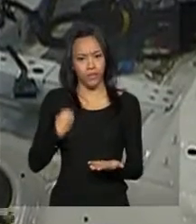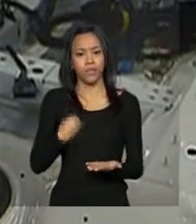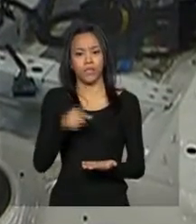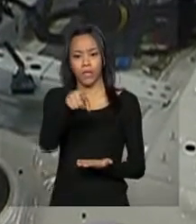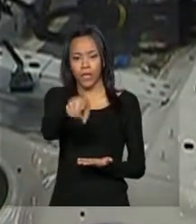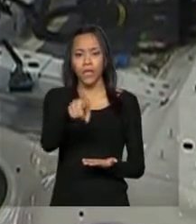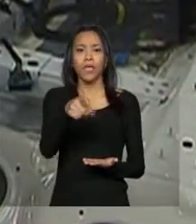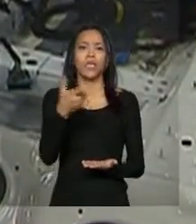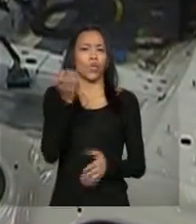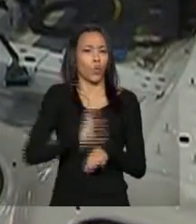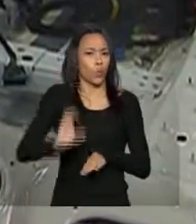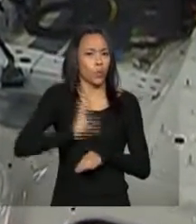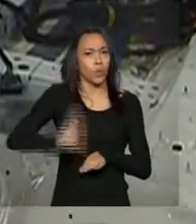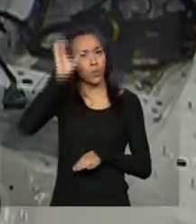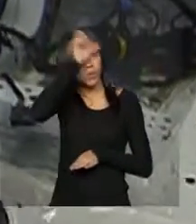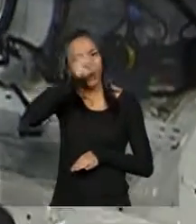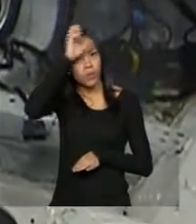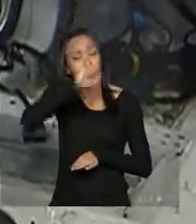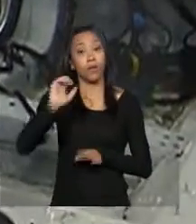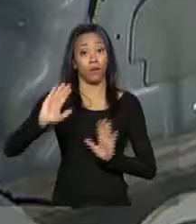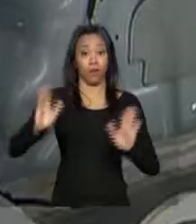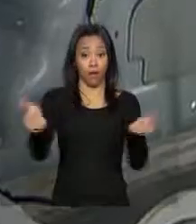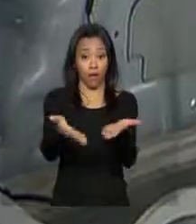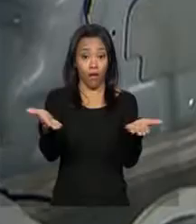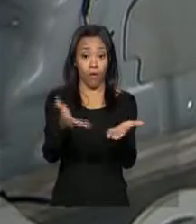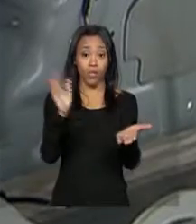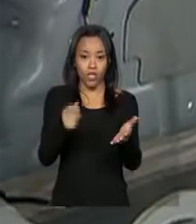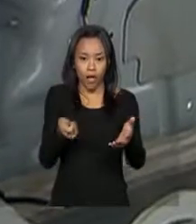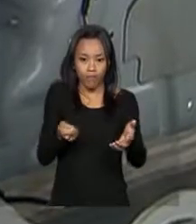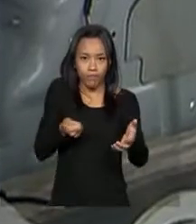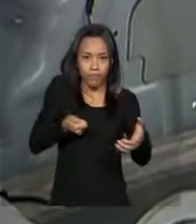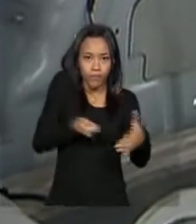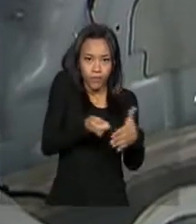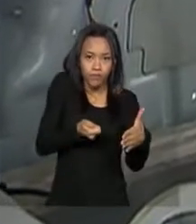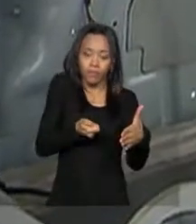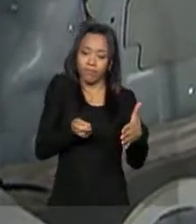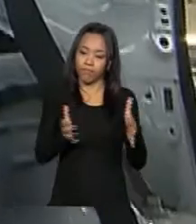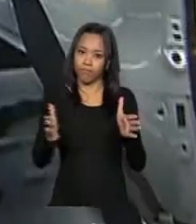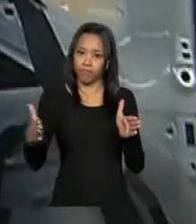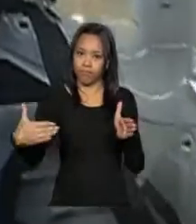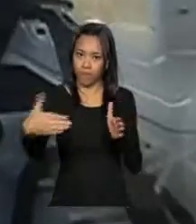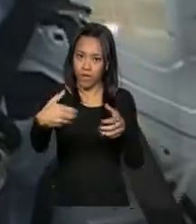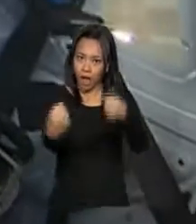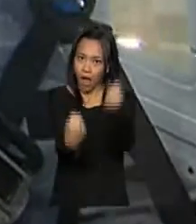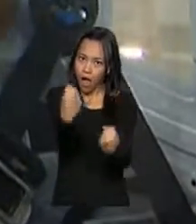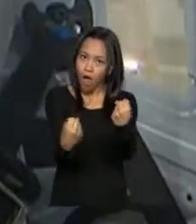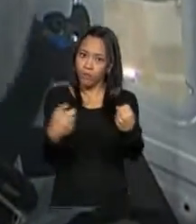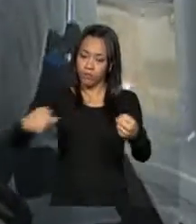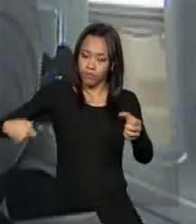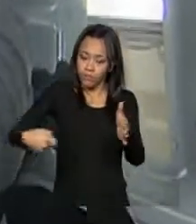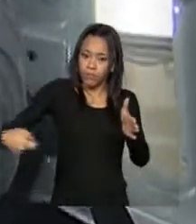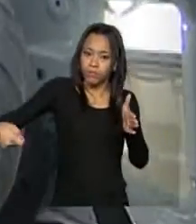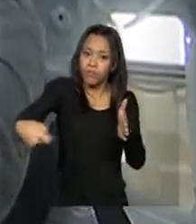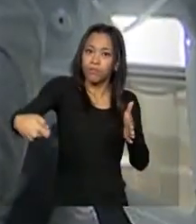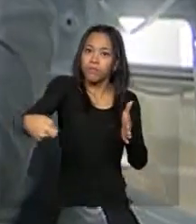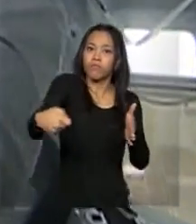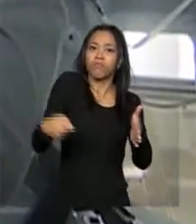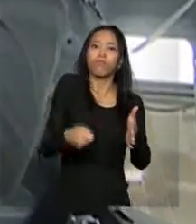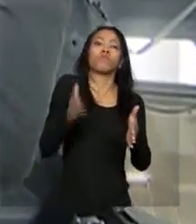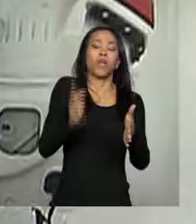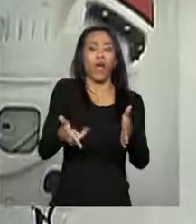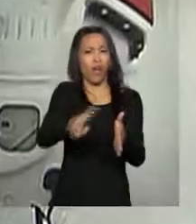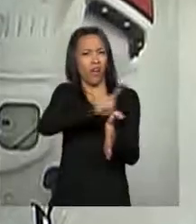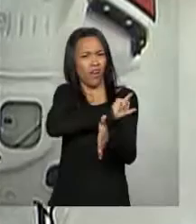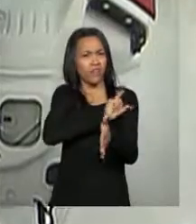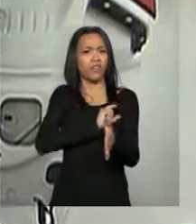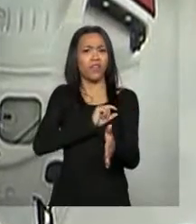passou por cursos de capacitação e agora instala equipamentos elétricos nos veículos. Mas até pouco tempo atrás, era